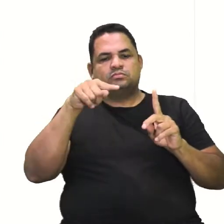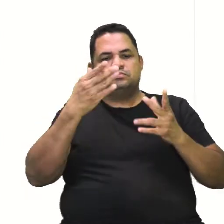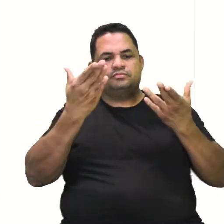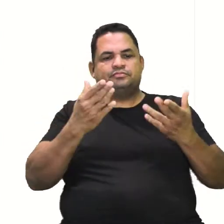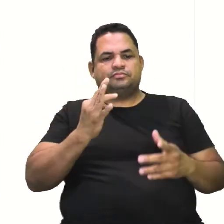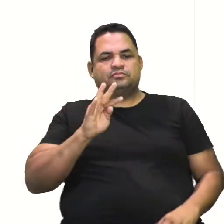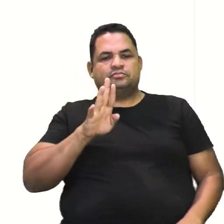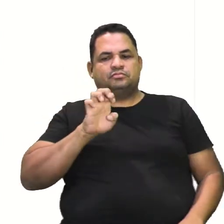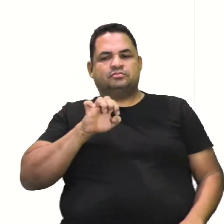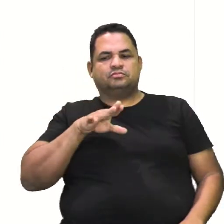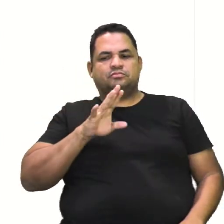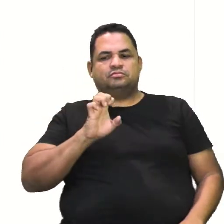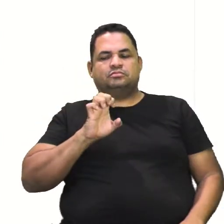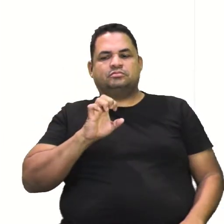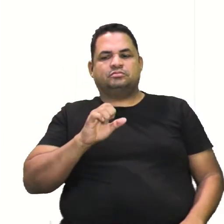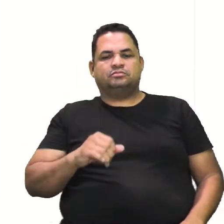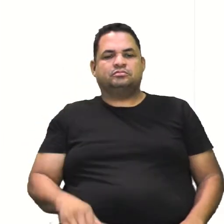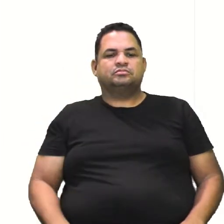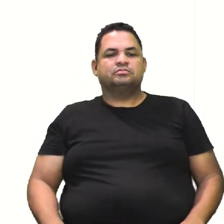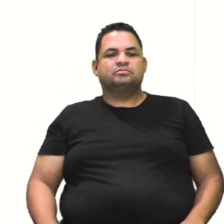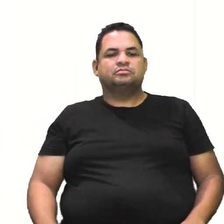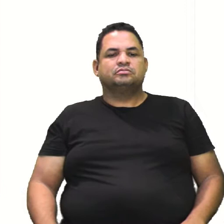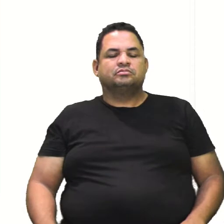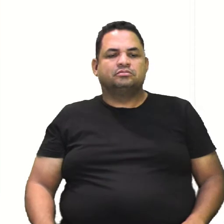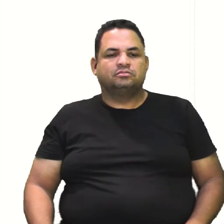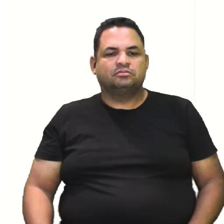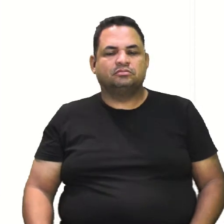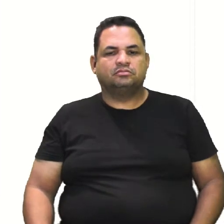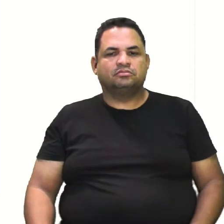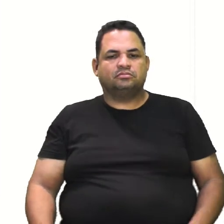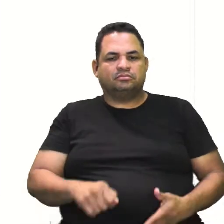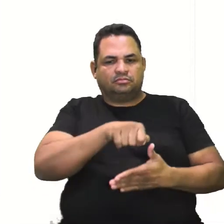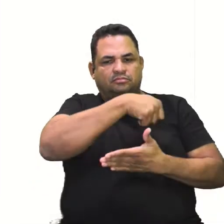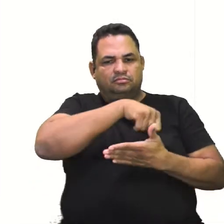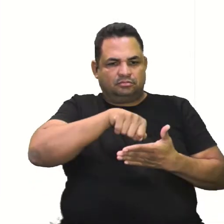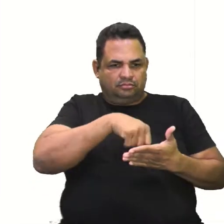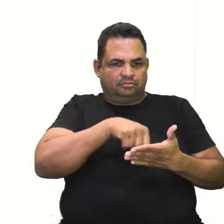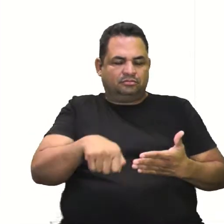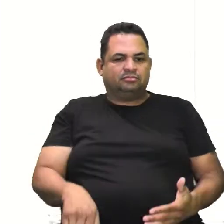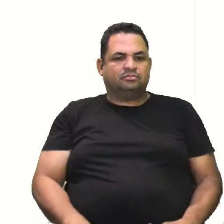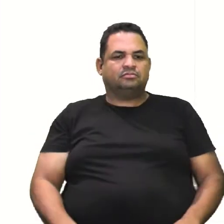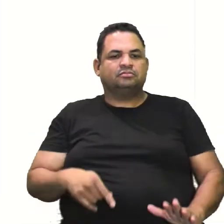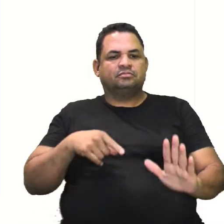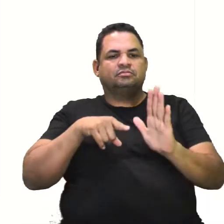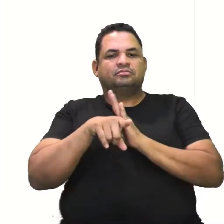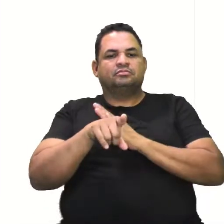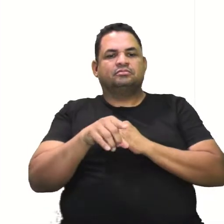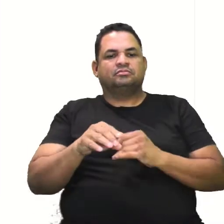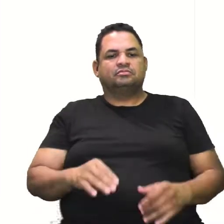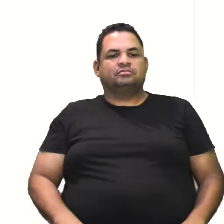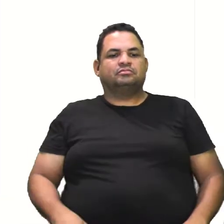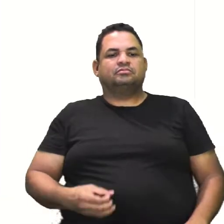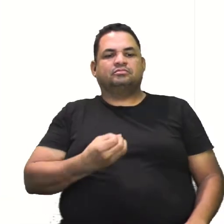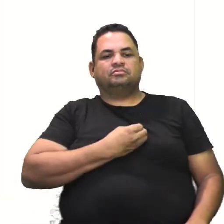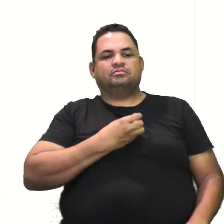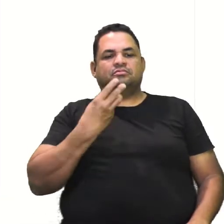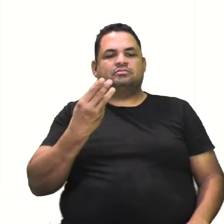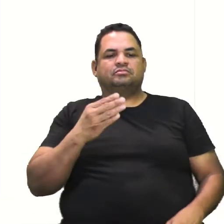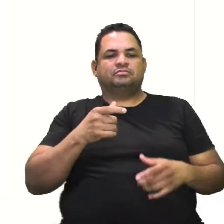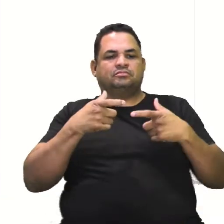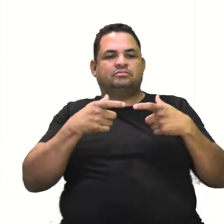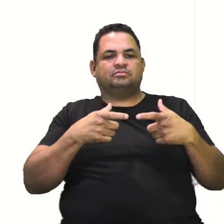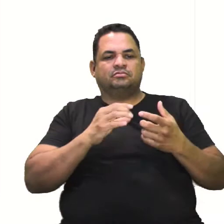Então, nesse caso, acontece uma tangência, tá bom? Vai anotando. Pergunta de número 3.